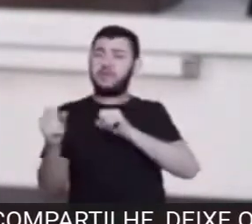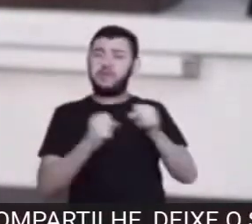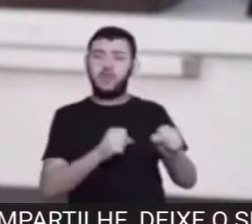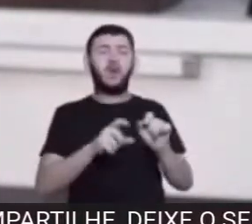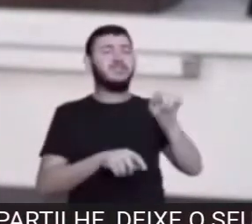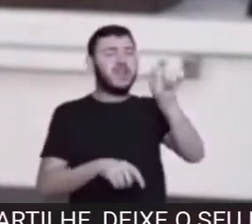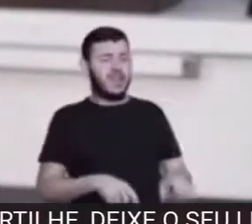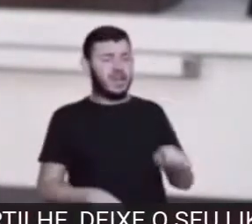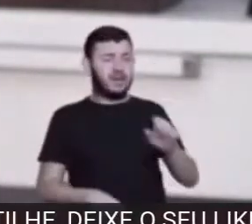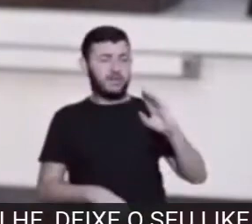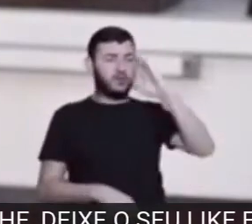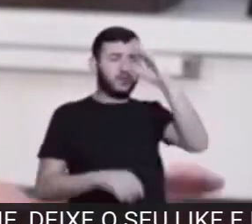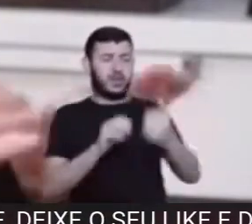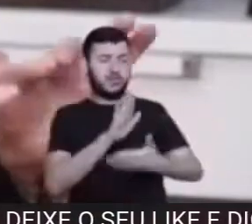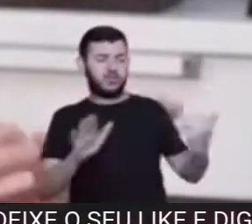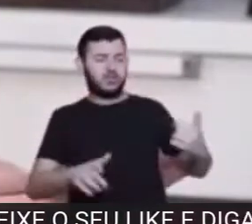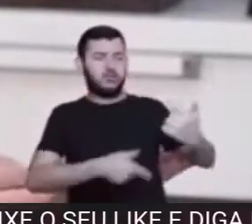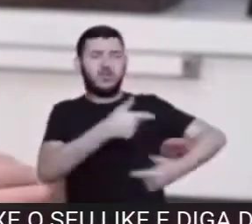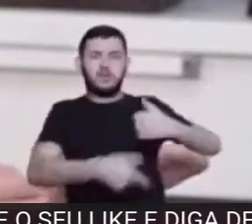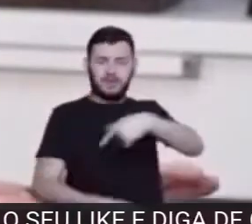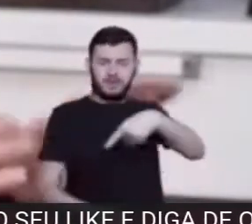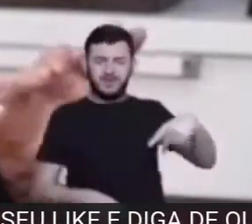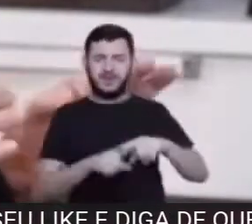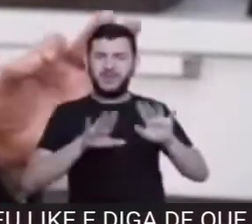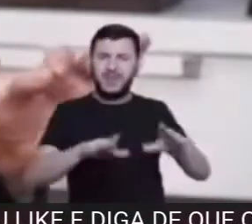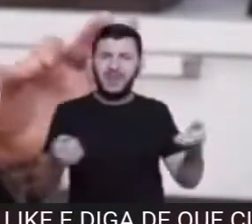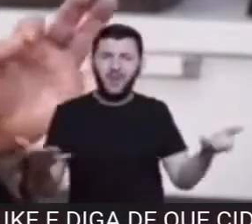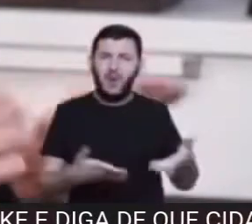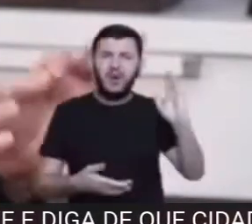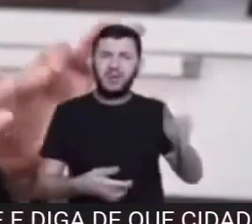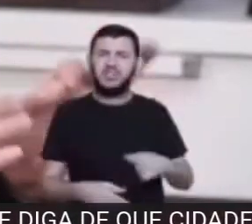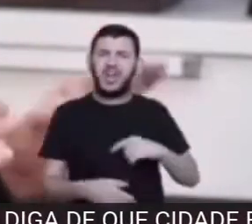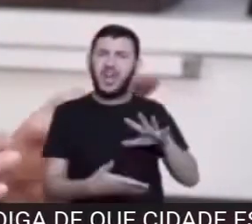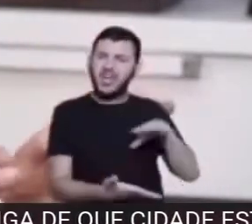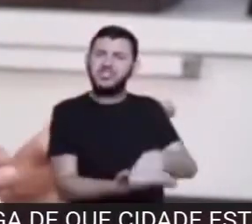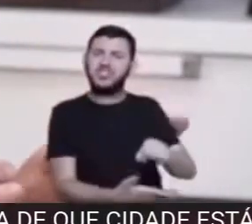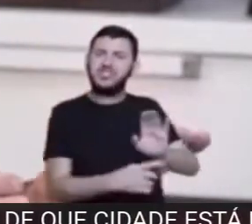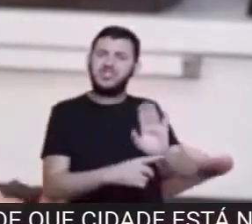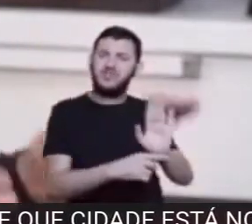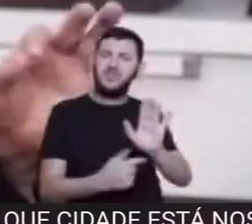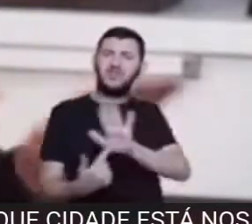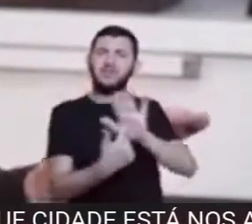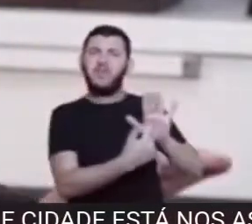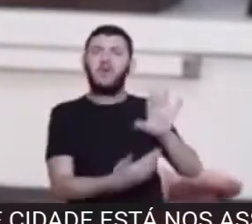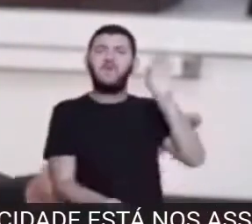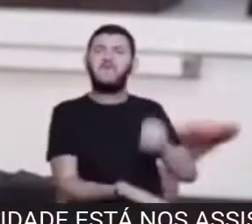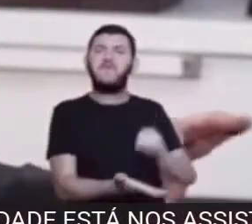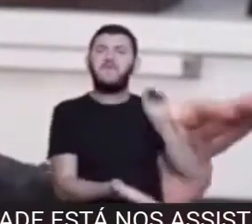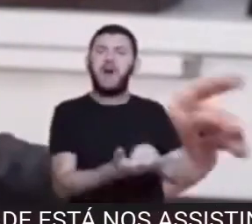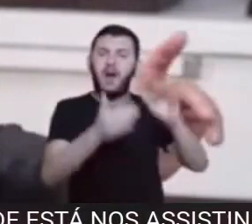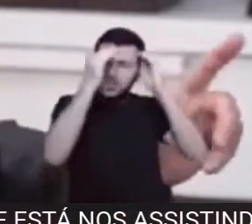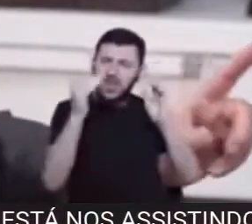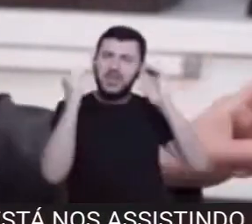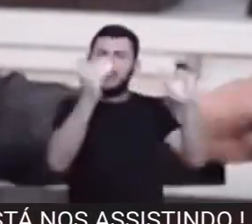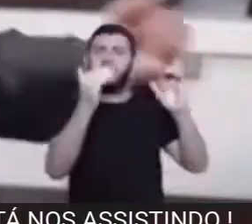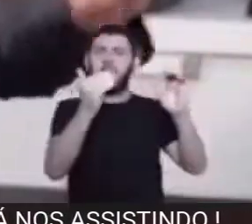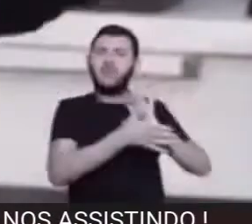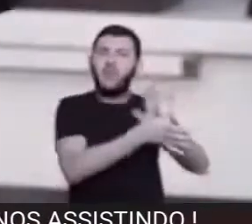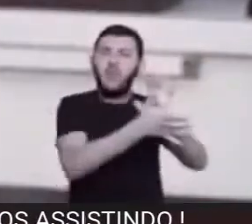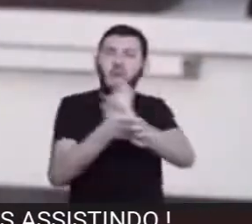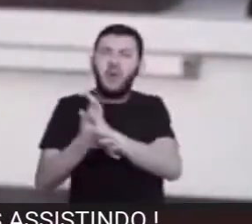mais forte. A imagem do que ele tem de falta de respeito pela vida é mais forte do que